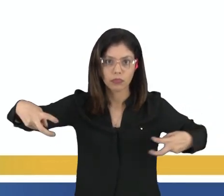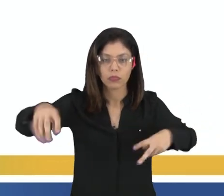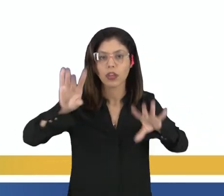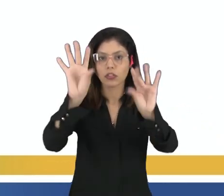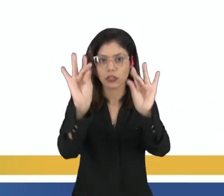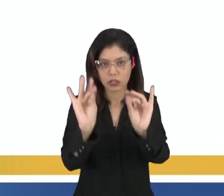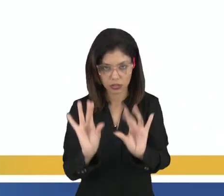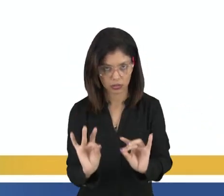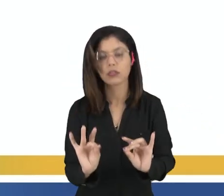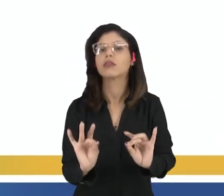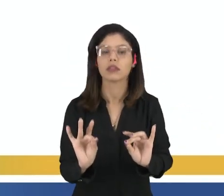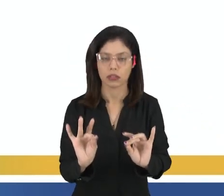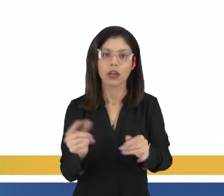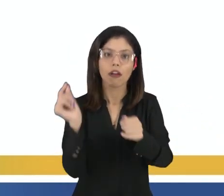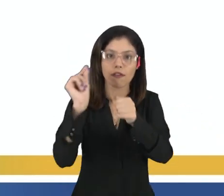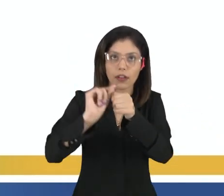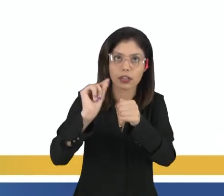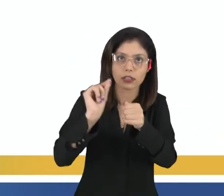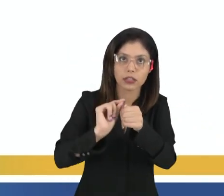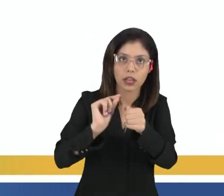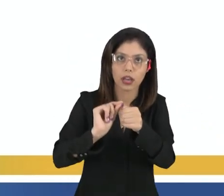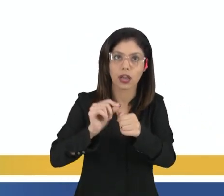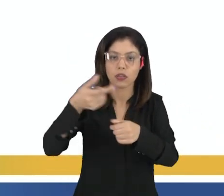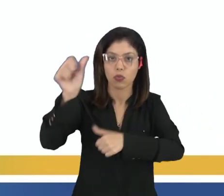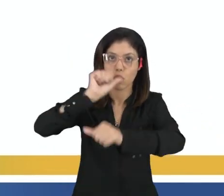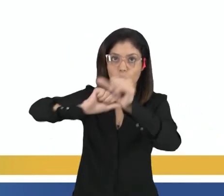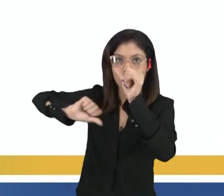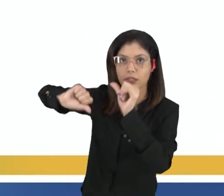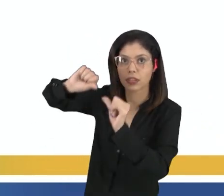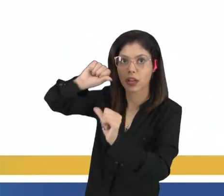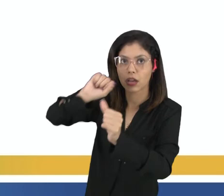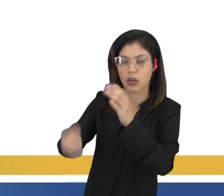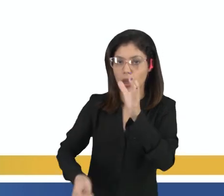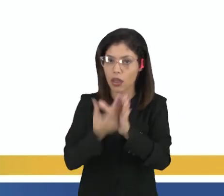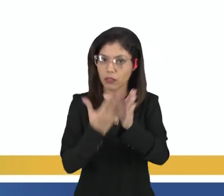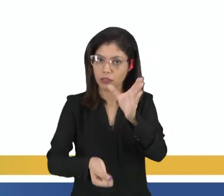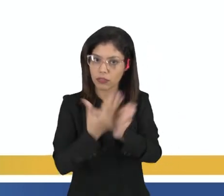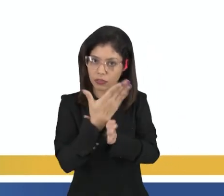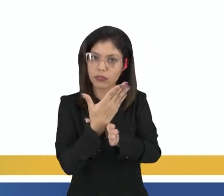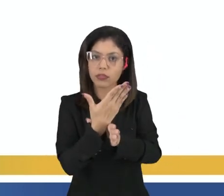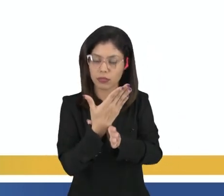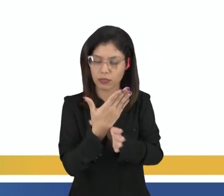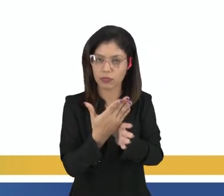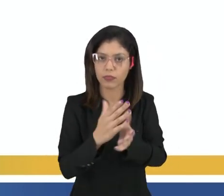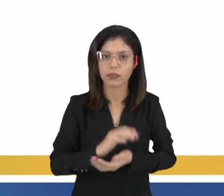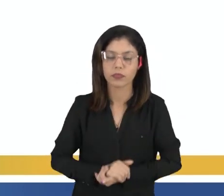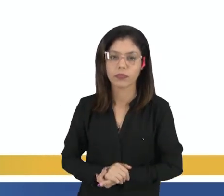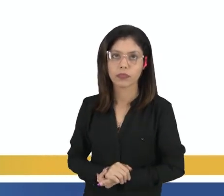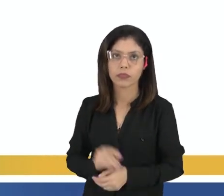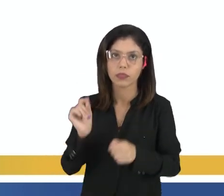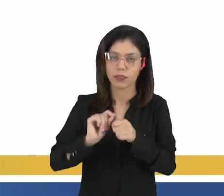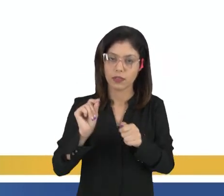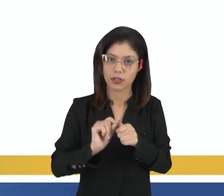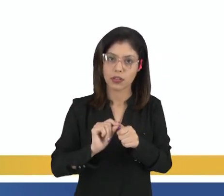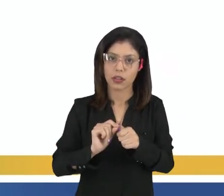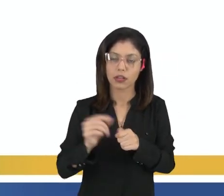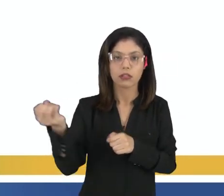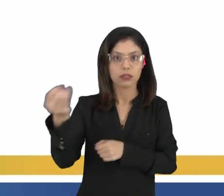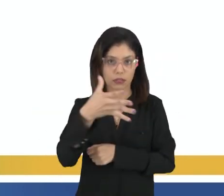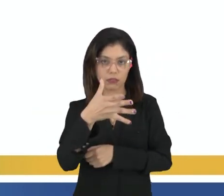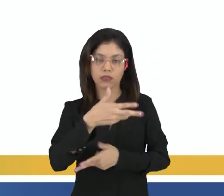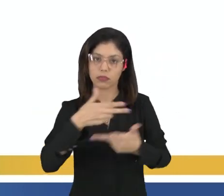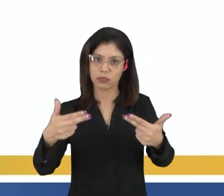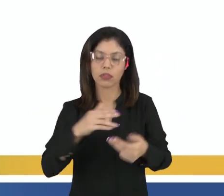componente, ou seja, fazer o caminho contrário ao da produção de equipamentos, ok? Então,